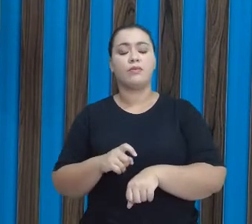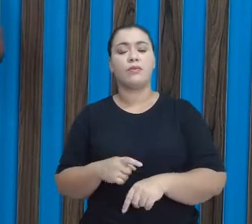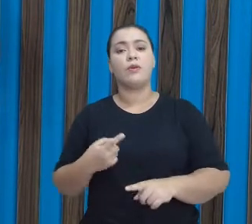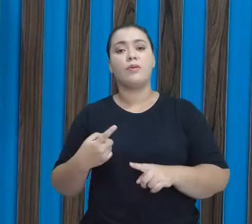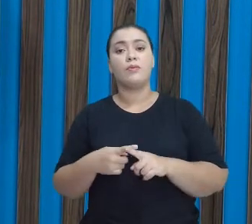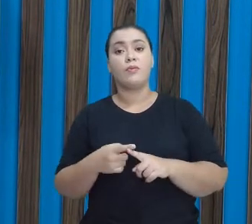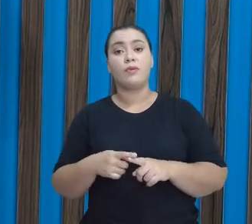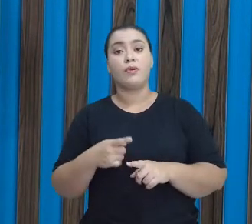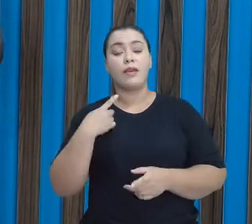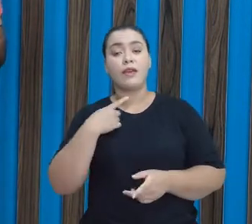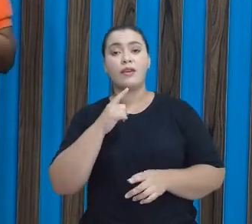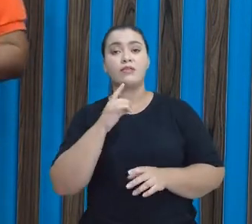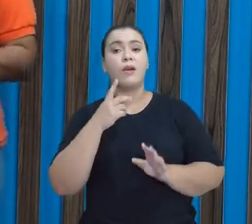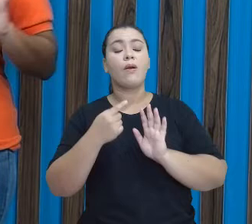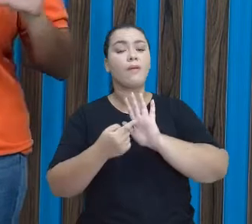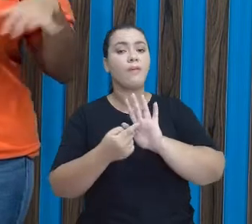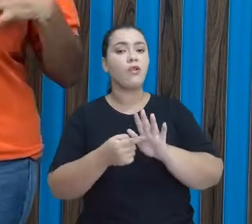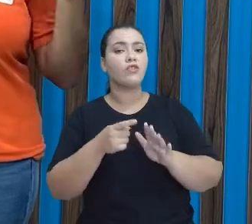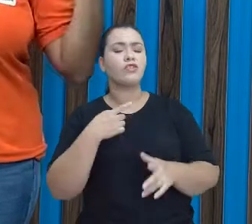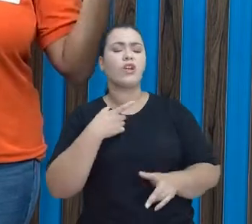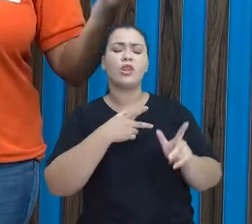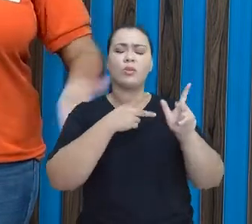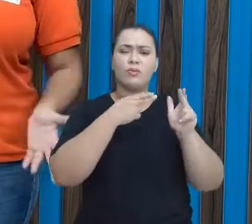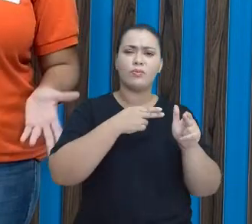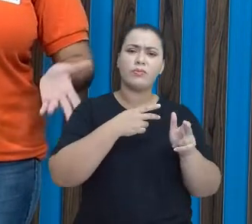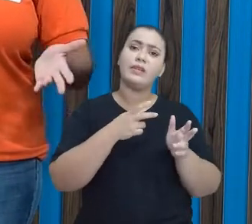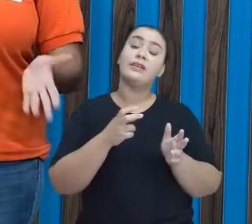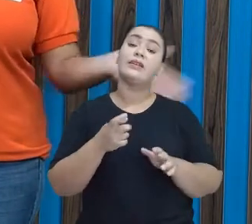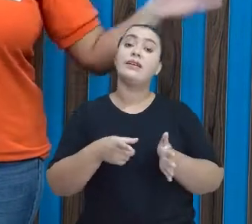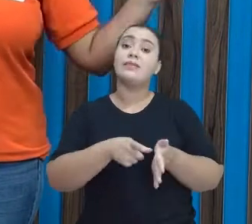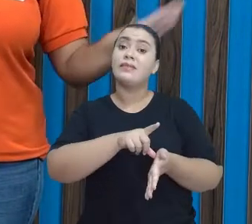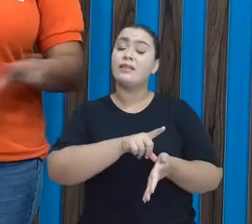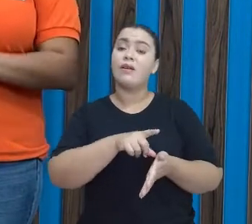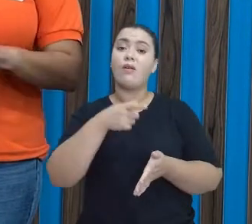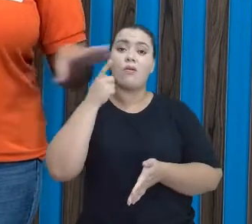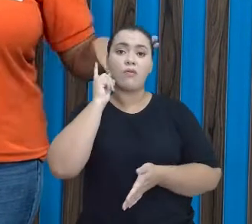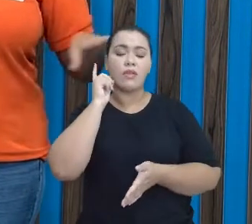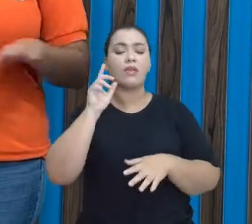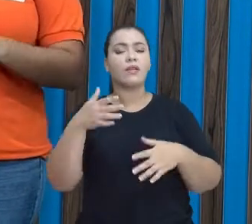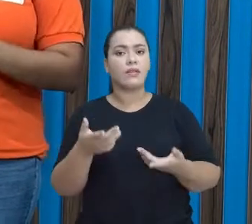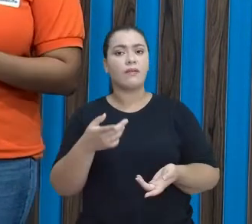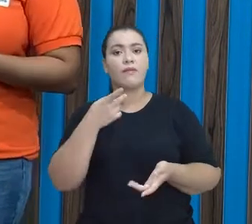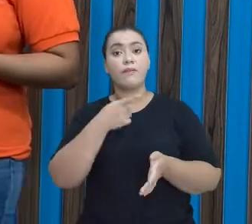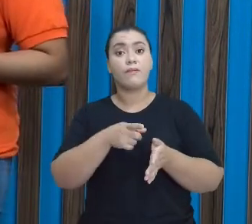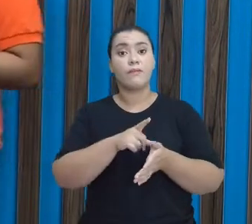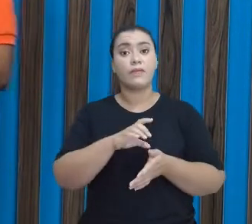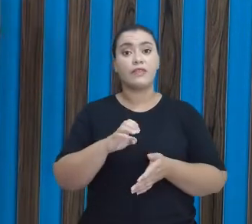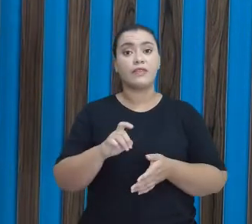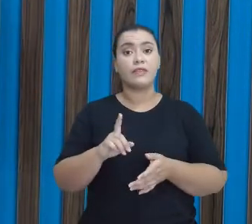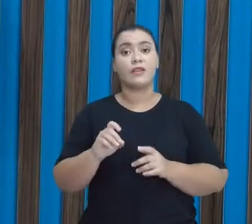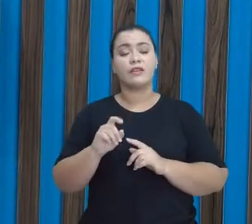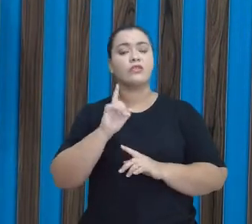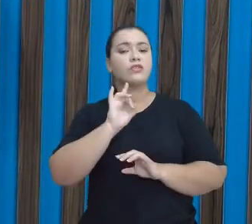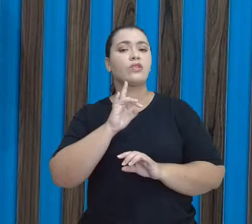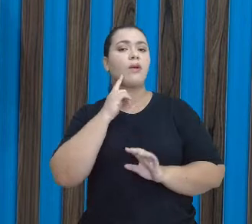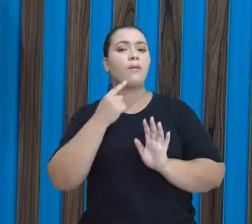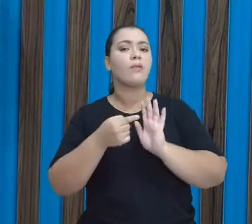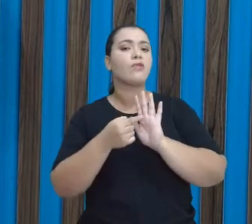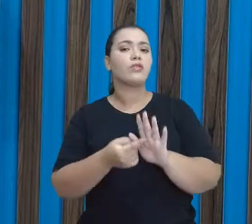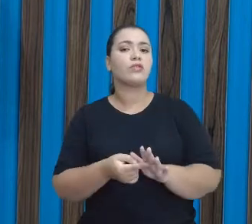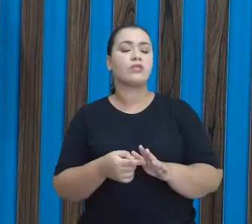o verbo, tá? Então, são adjuntos adverbiais. Não são complementos, é diferente dos outros